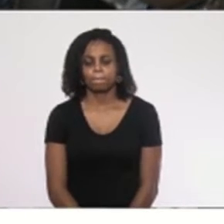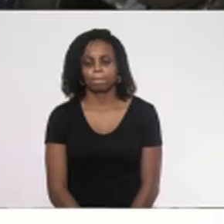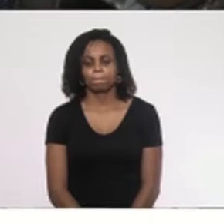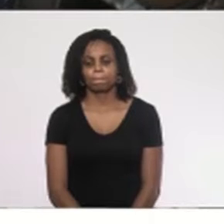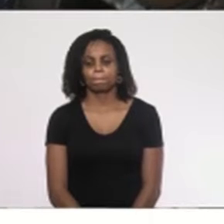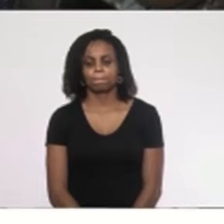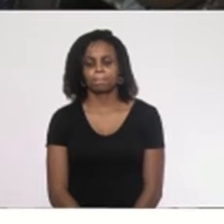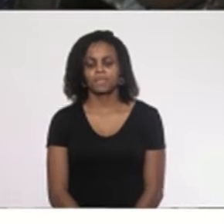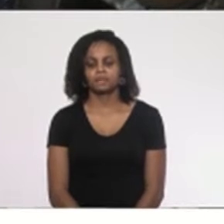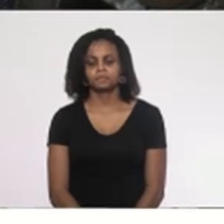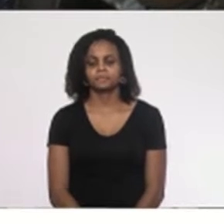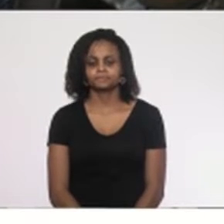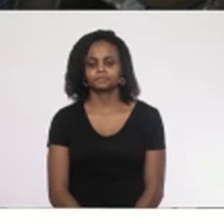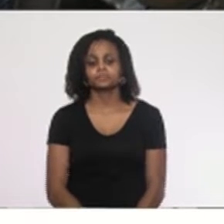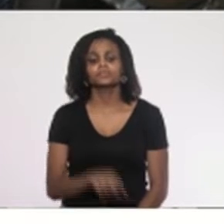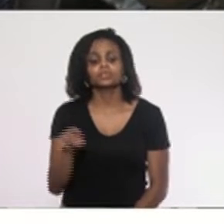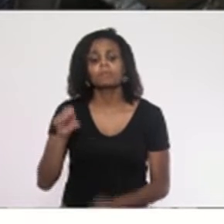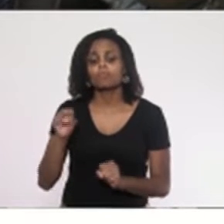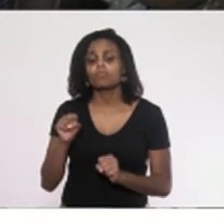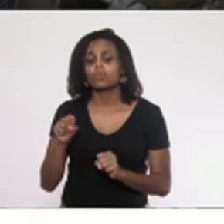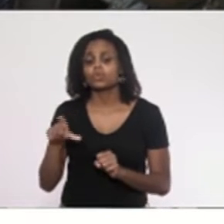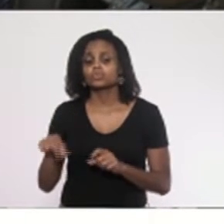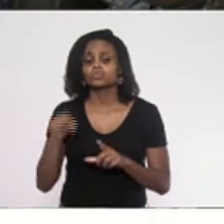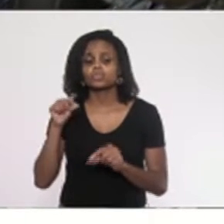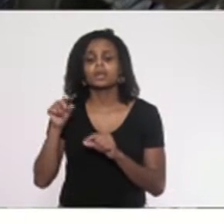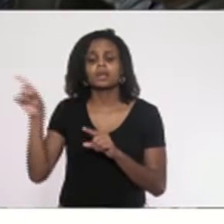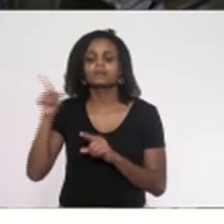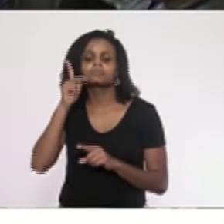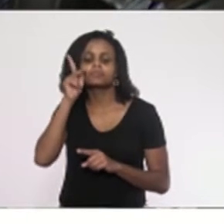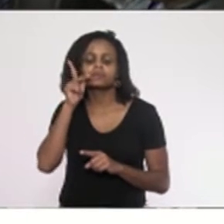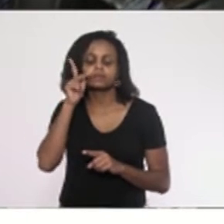Não. A senhora pode destacar em plenário.